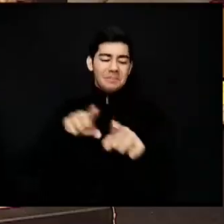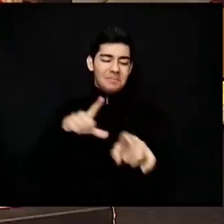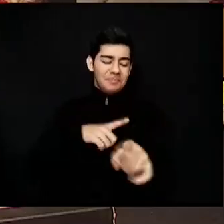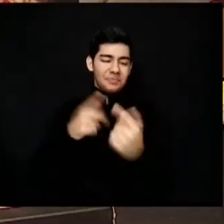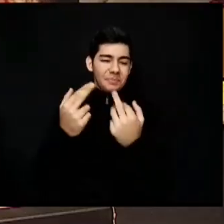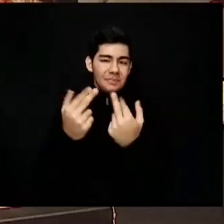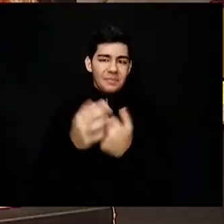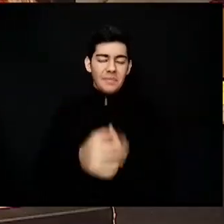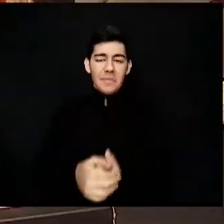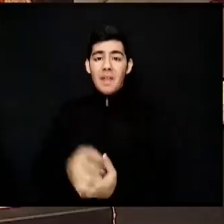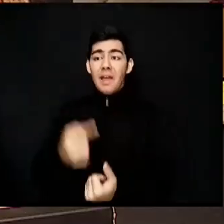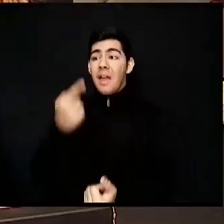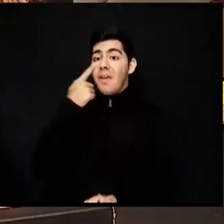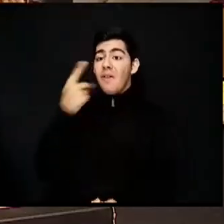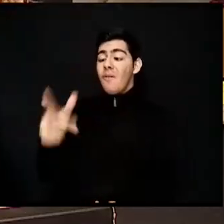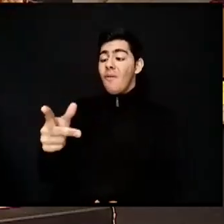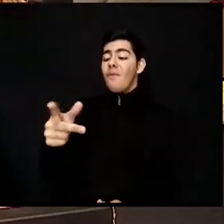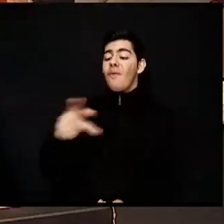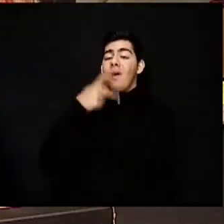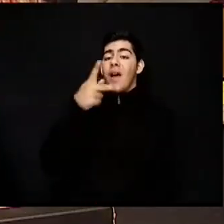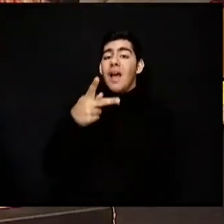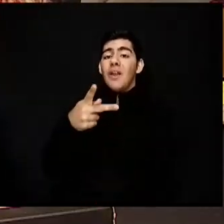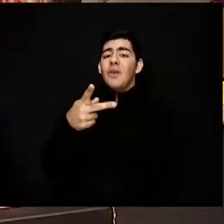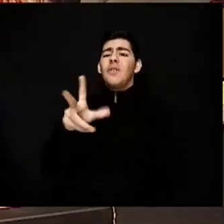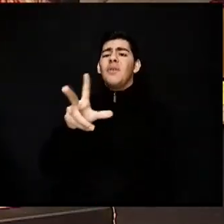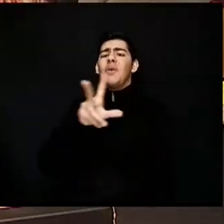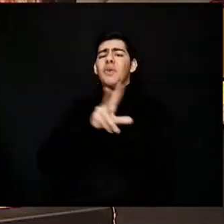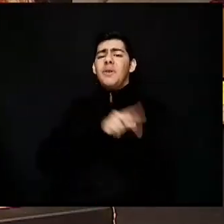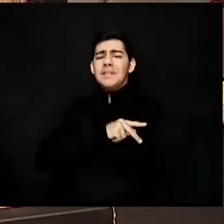acho que esse é o meu brinquedo de gente grande, né?